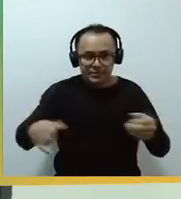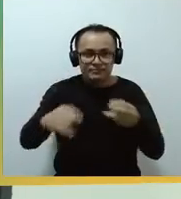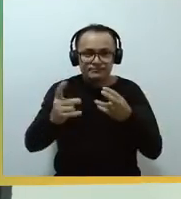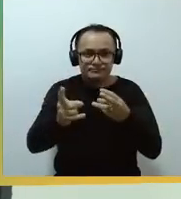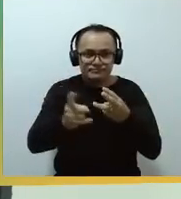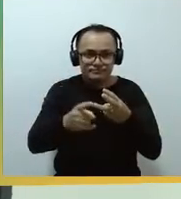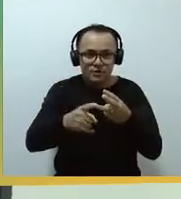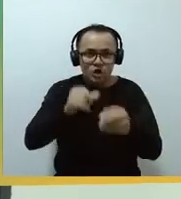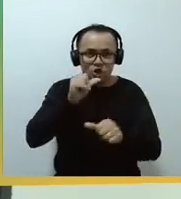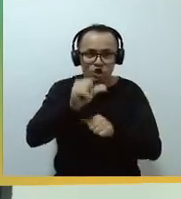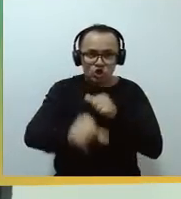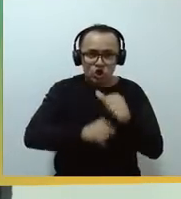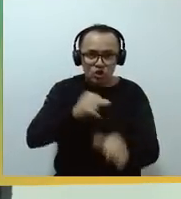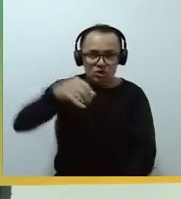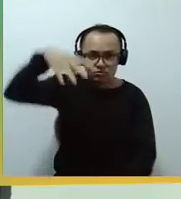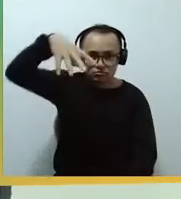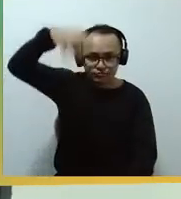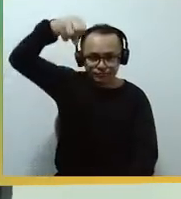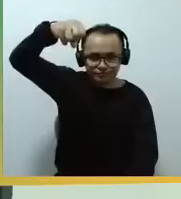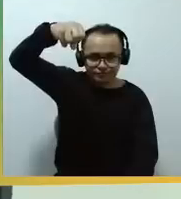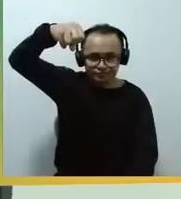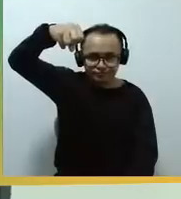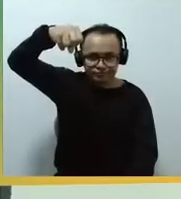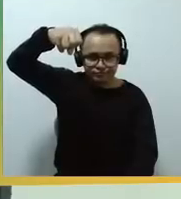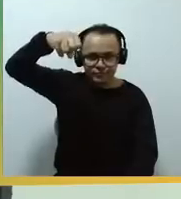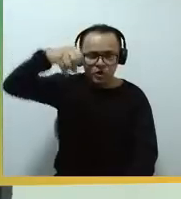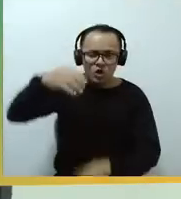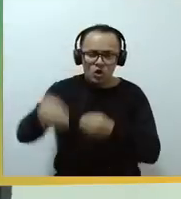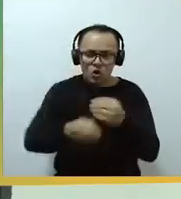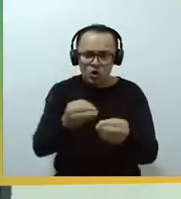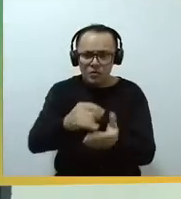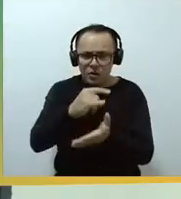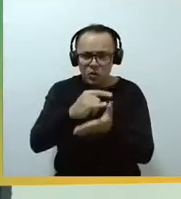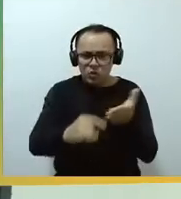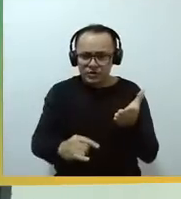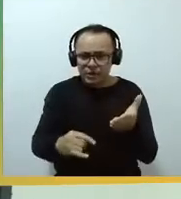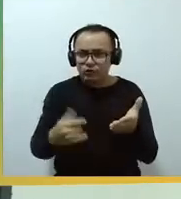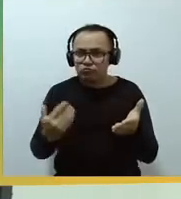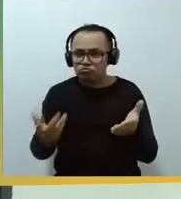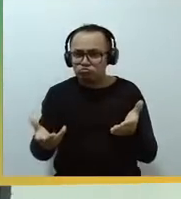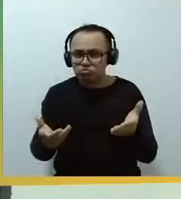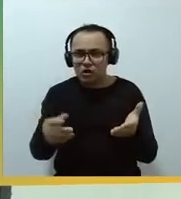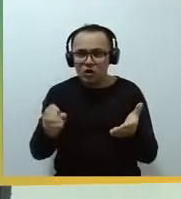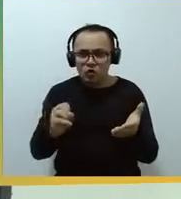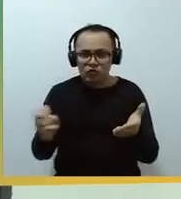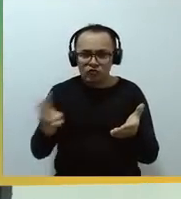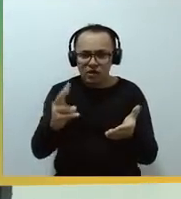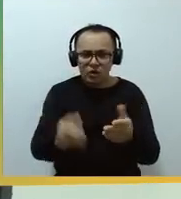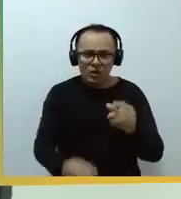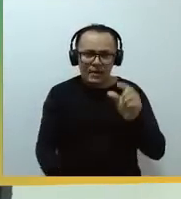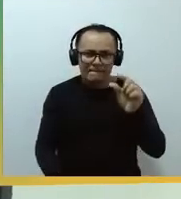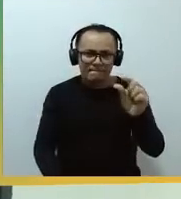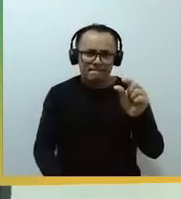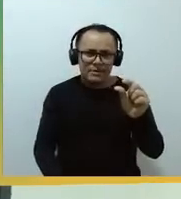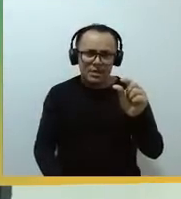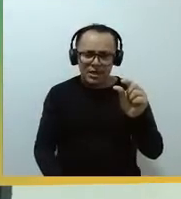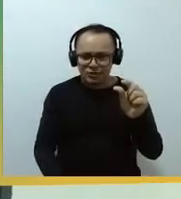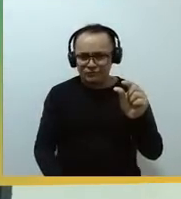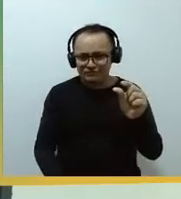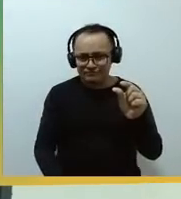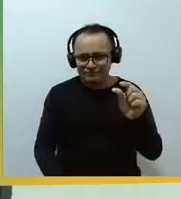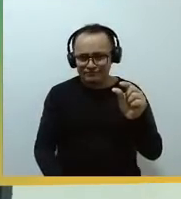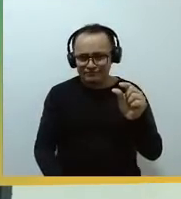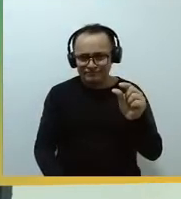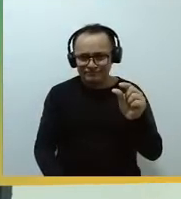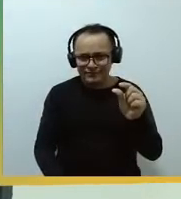lâmpadas queimadas. Então, como é que era esse contrato? Por que que é tomada de preço? Porque o valor é bem pequeno. O consumo é paga para a